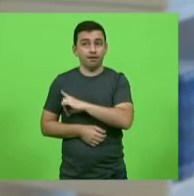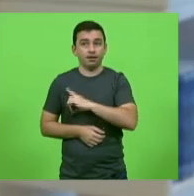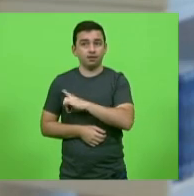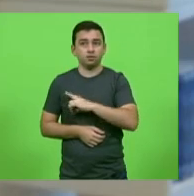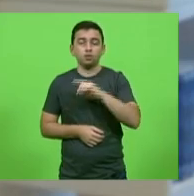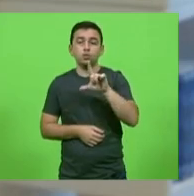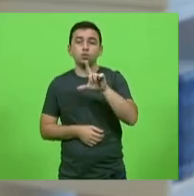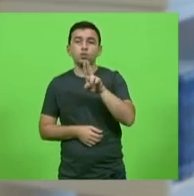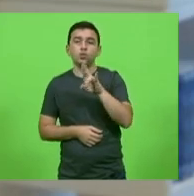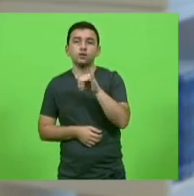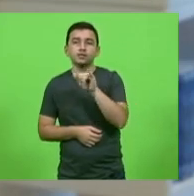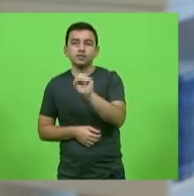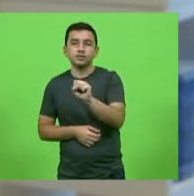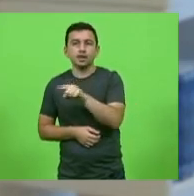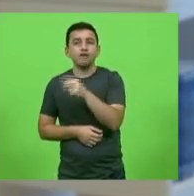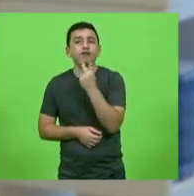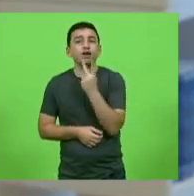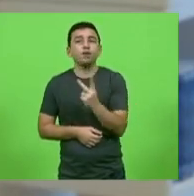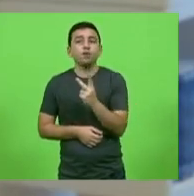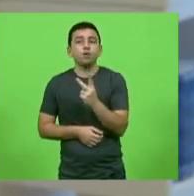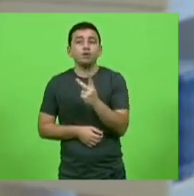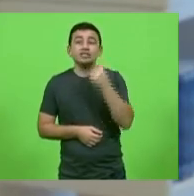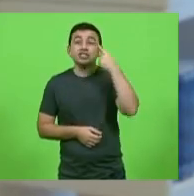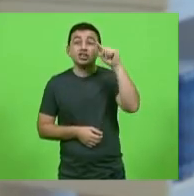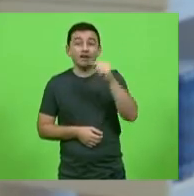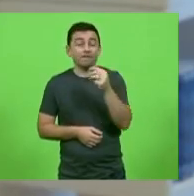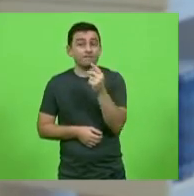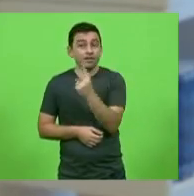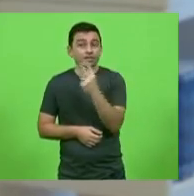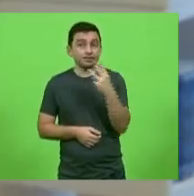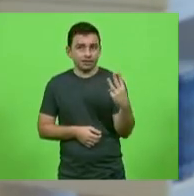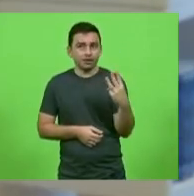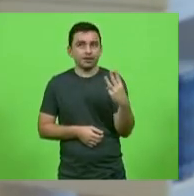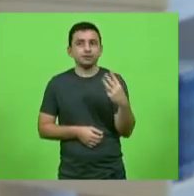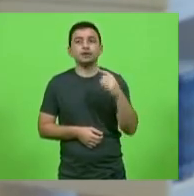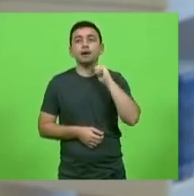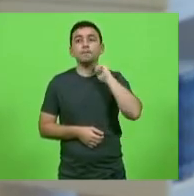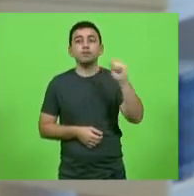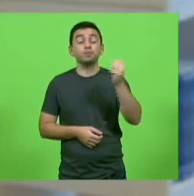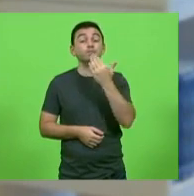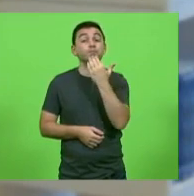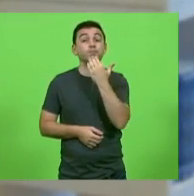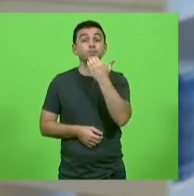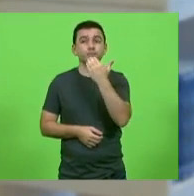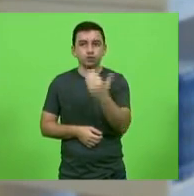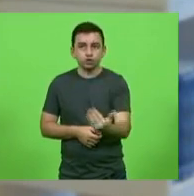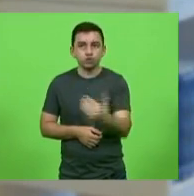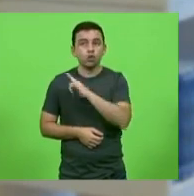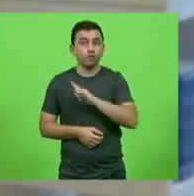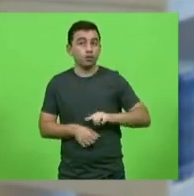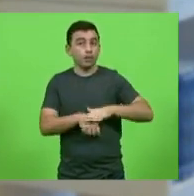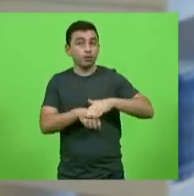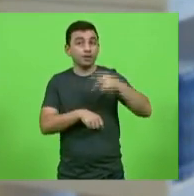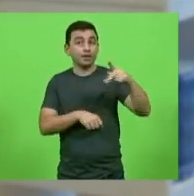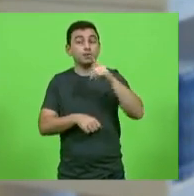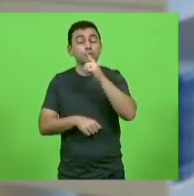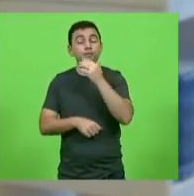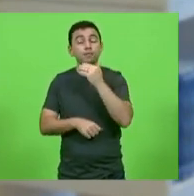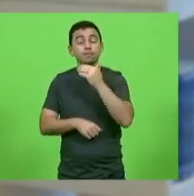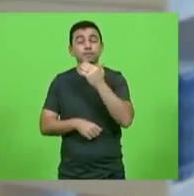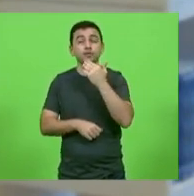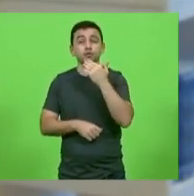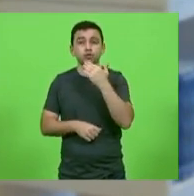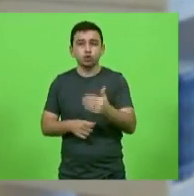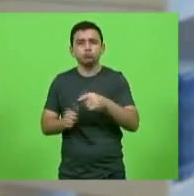Fluentes, que afirma que no dia 23 de abril foi solicitado pelo governador do estado que se promovesse